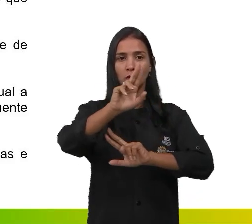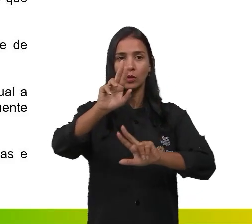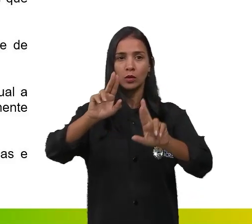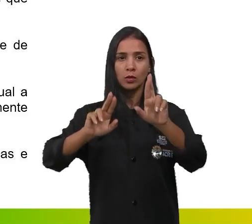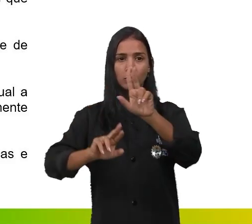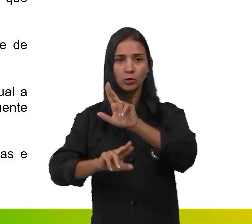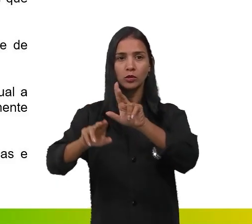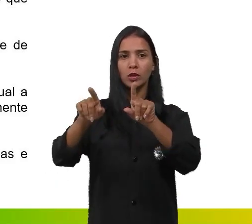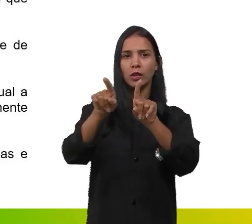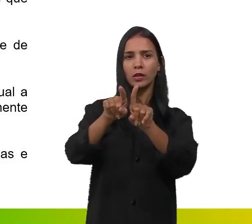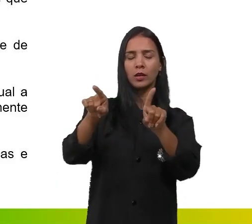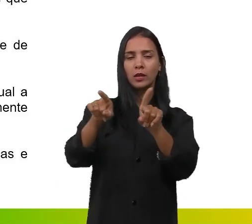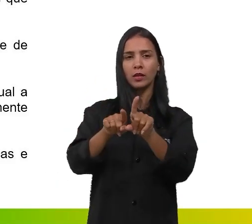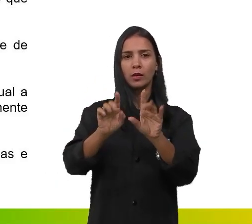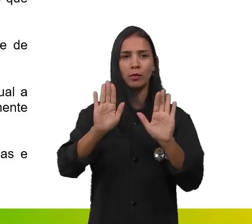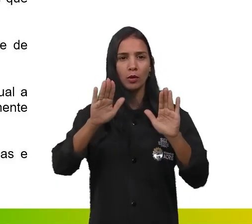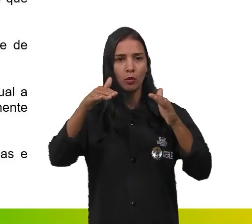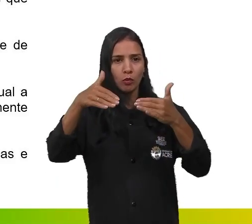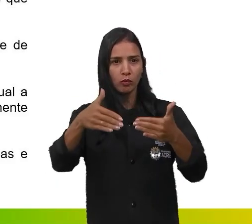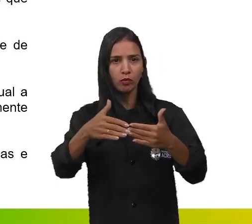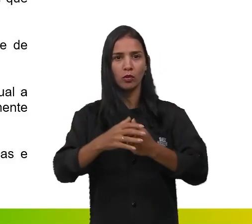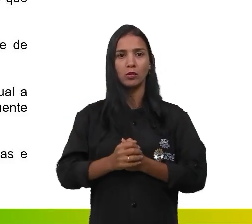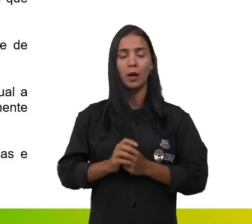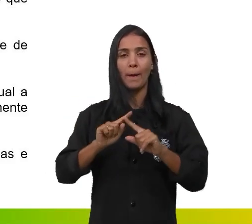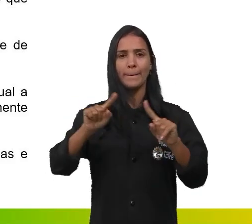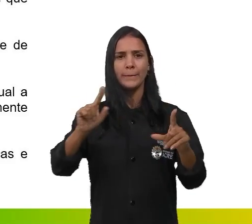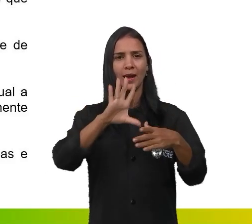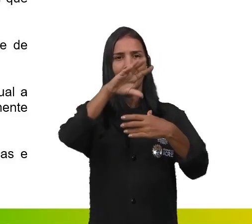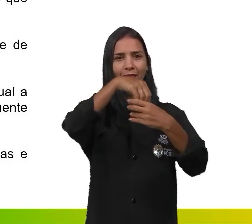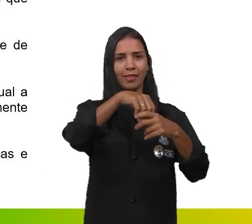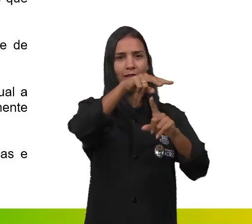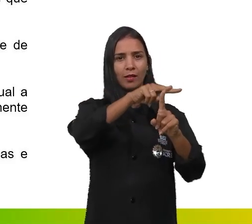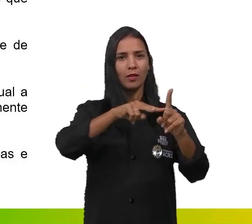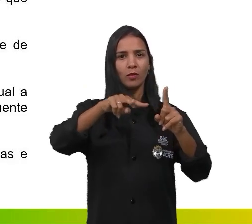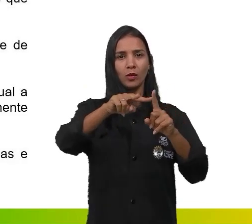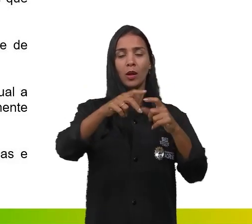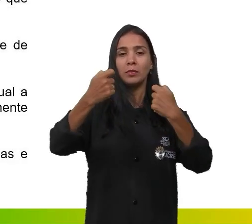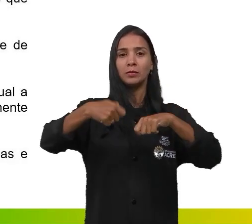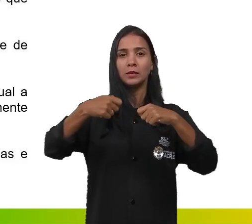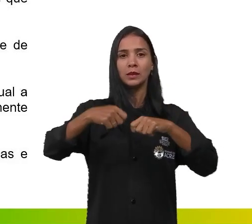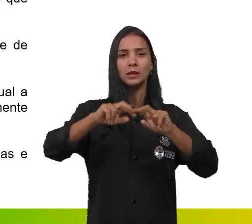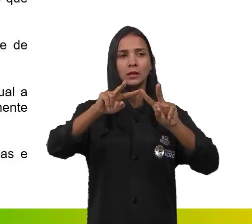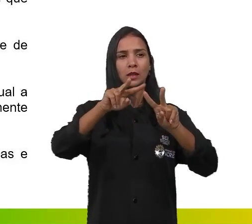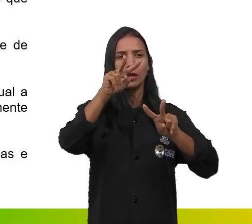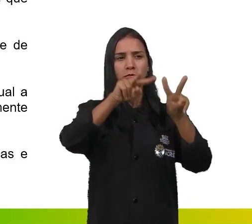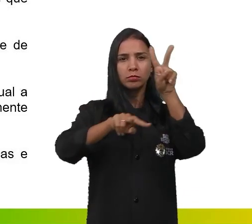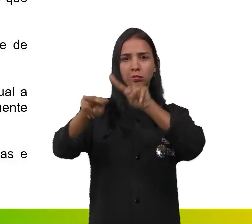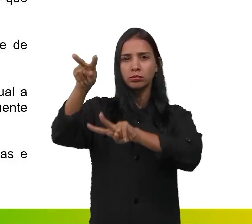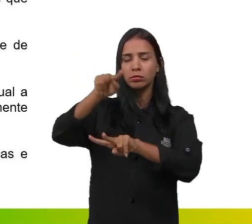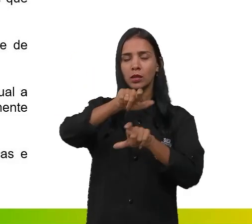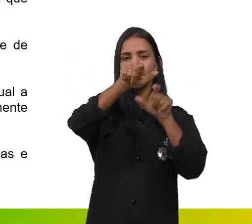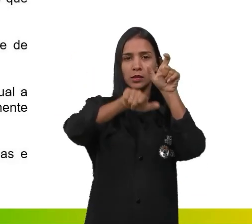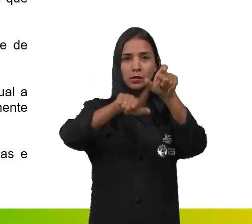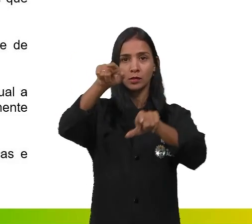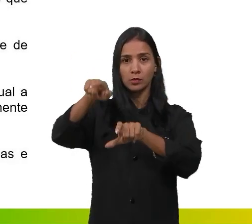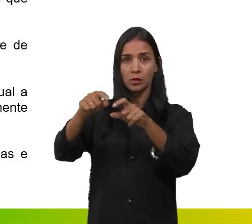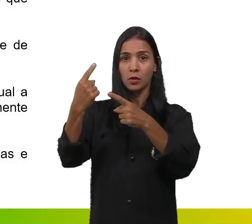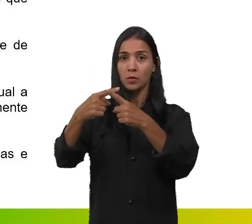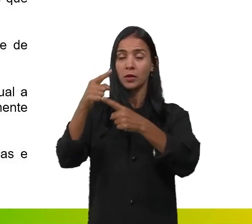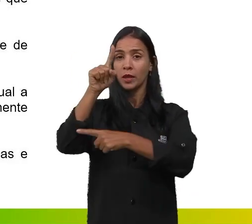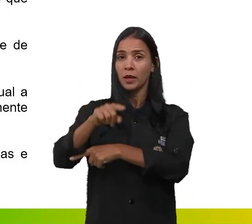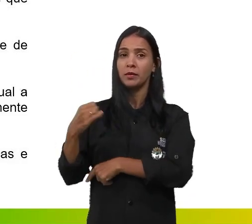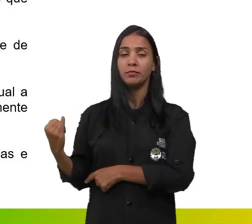Dentro dessa perspectiva, o reconhecimento da alteridade se torna fundamental